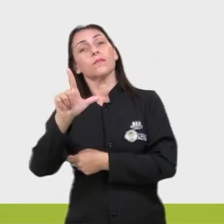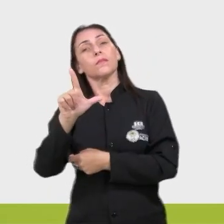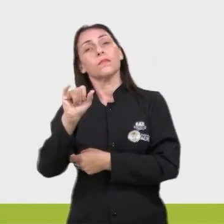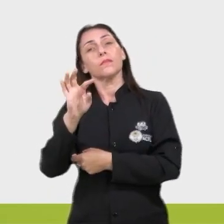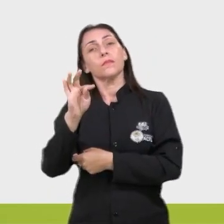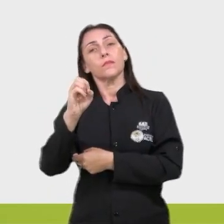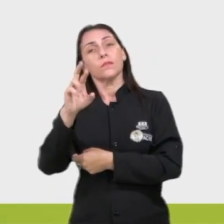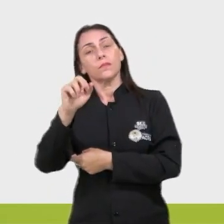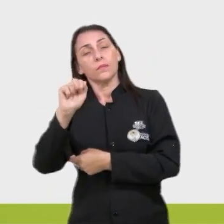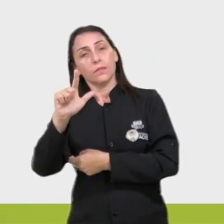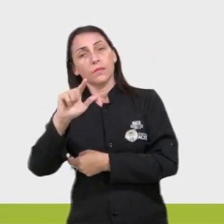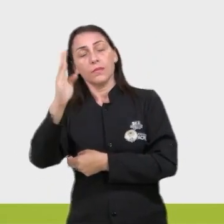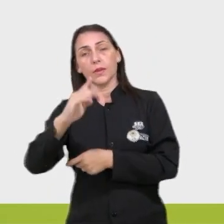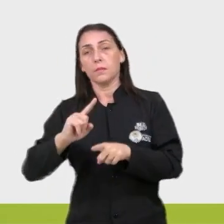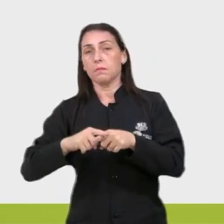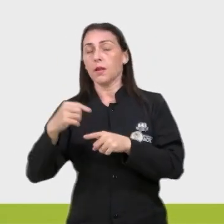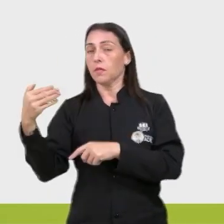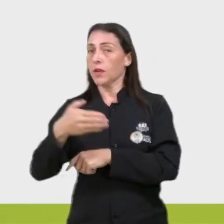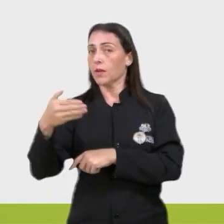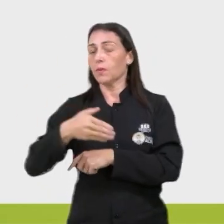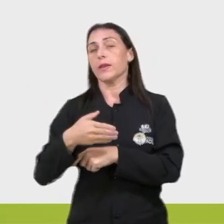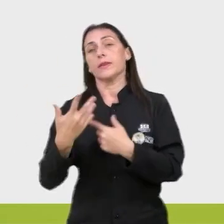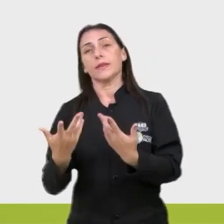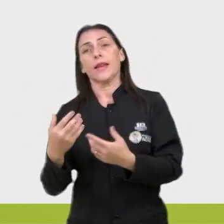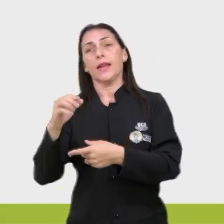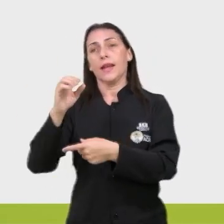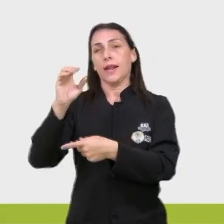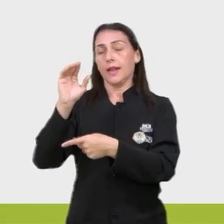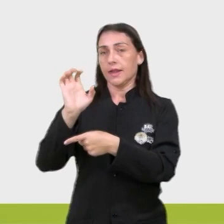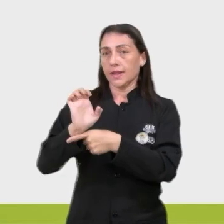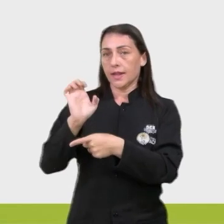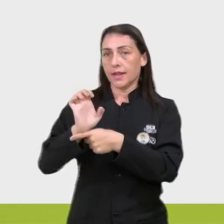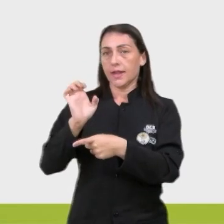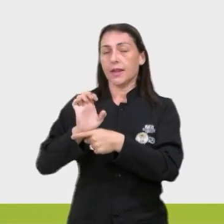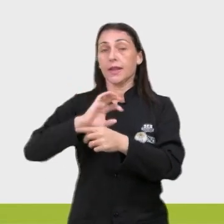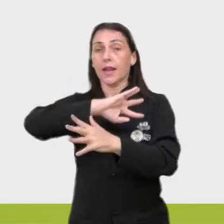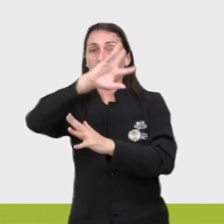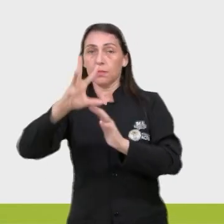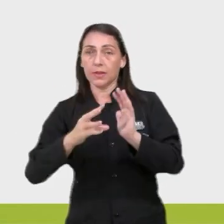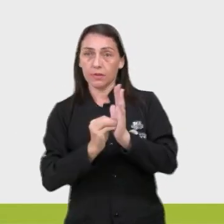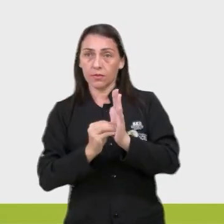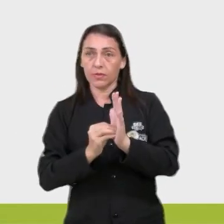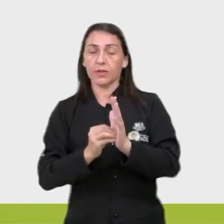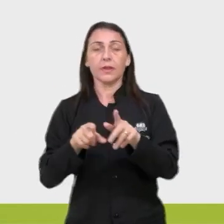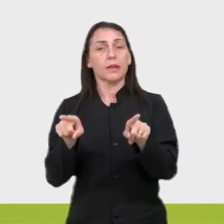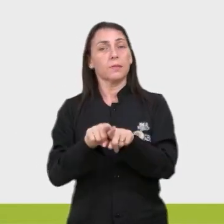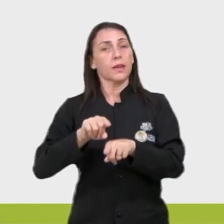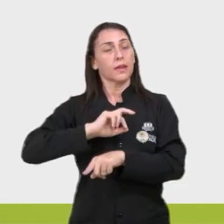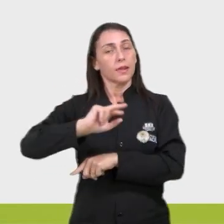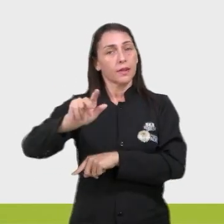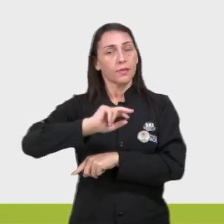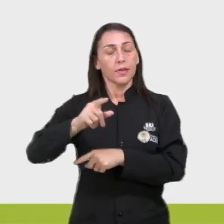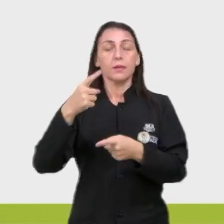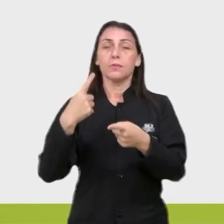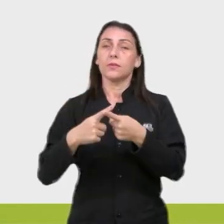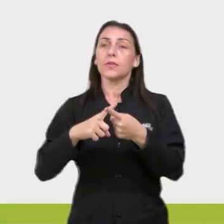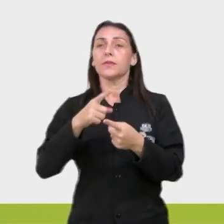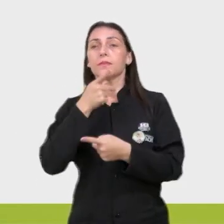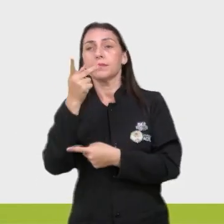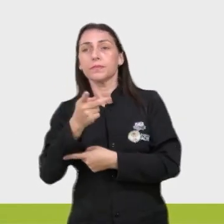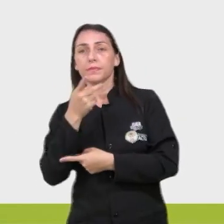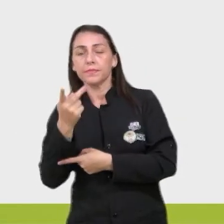não com tanta frequência como no centro-oeste. E letra E, na Amazônia? Também não, porque aqui